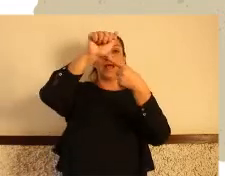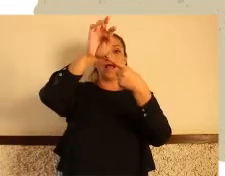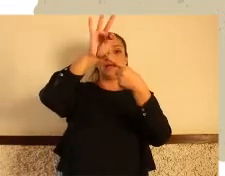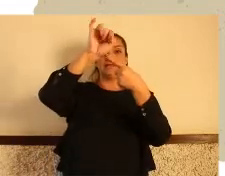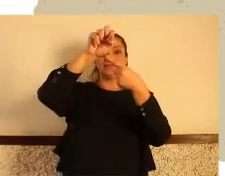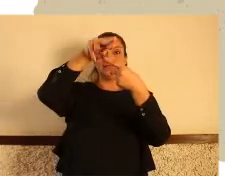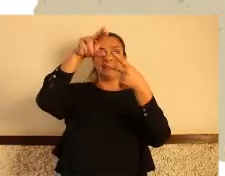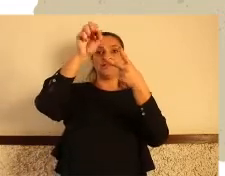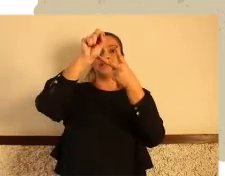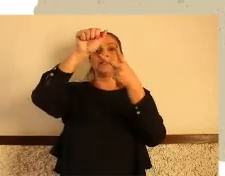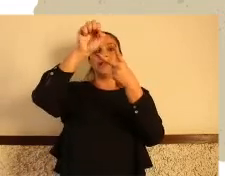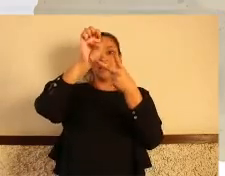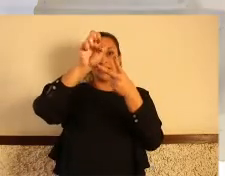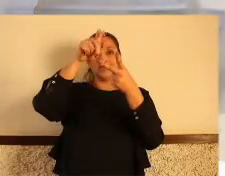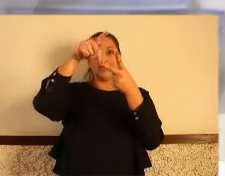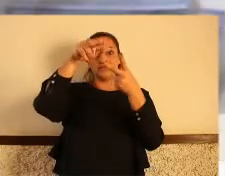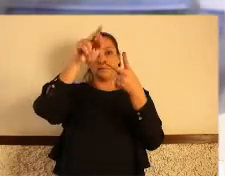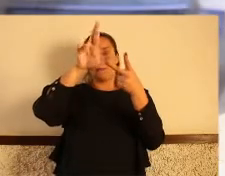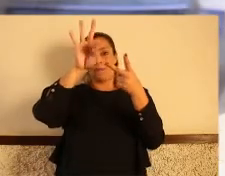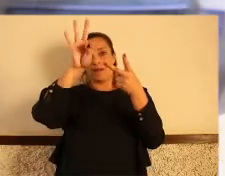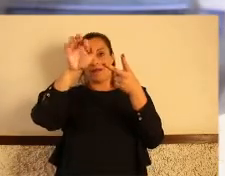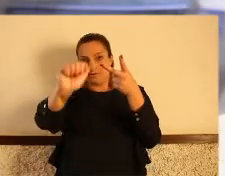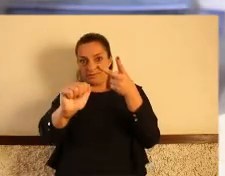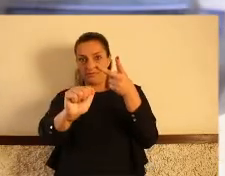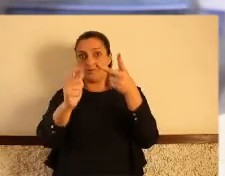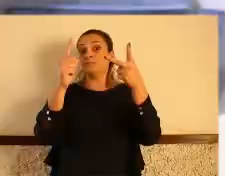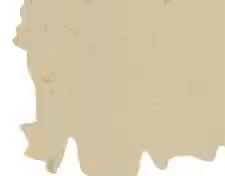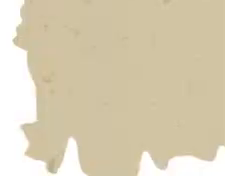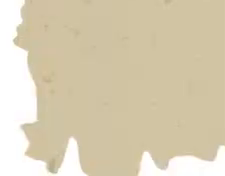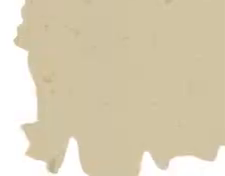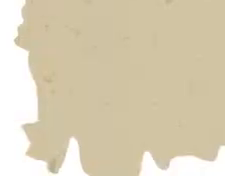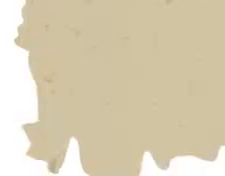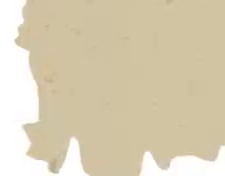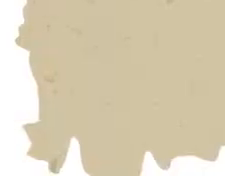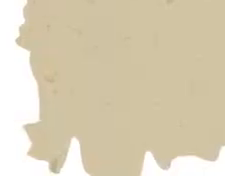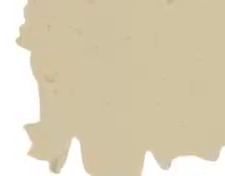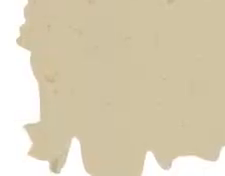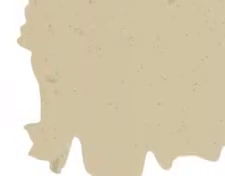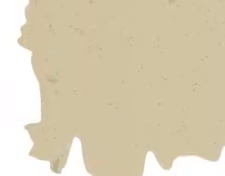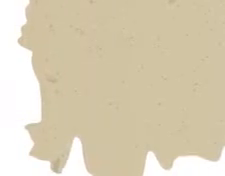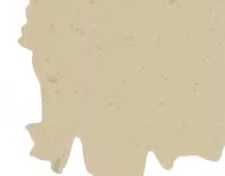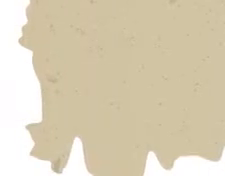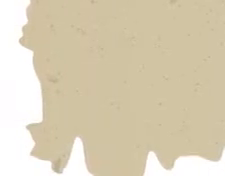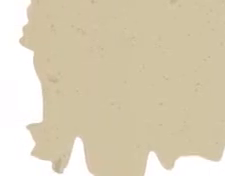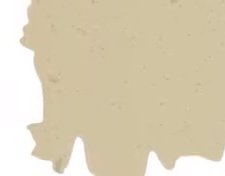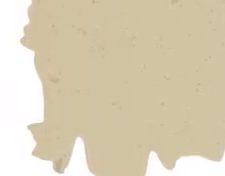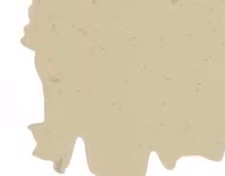Esparta, Esparta e Atenas. Vamos começar por Esparta?